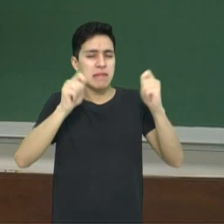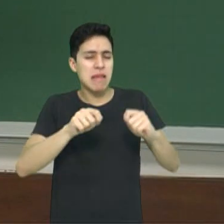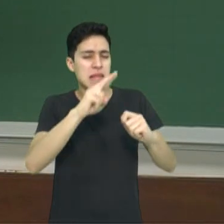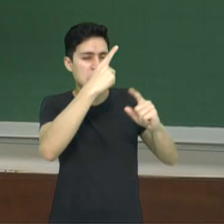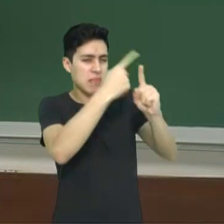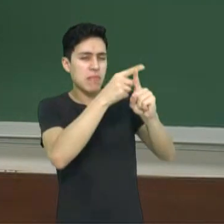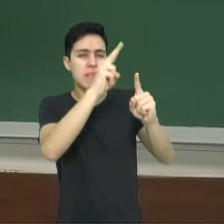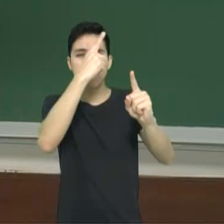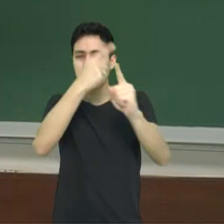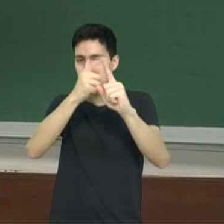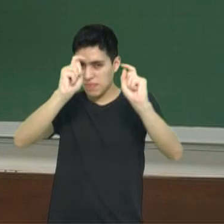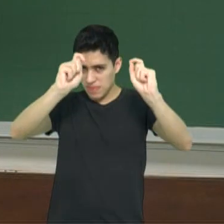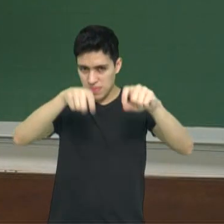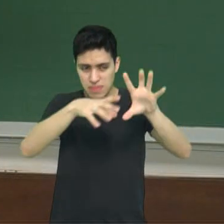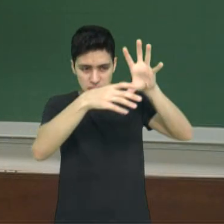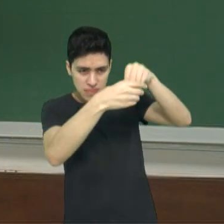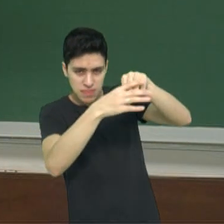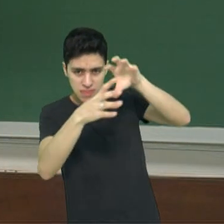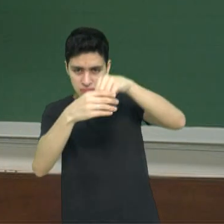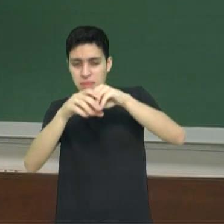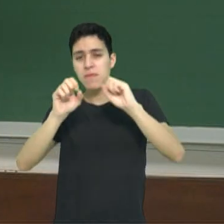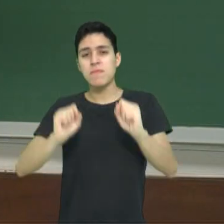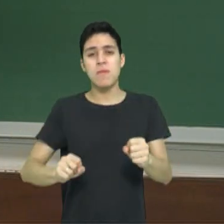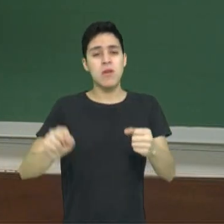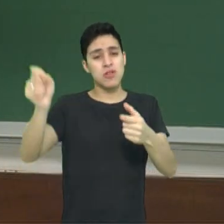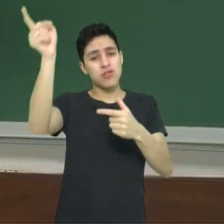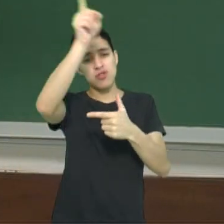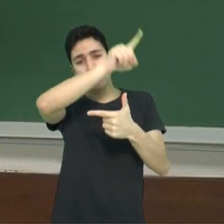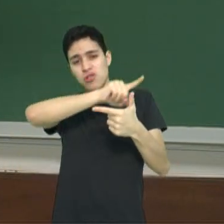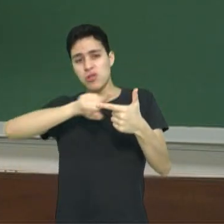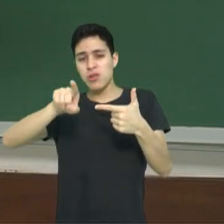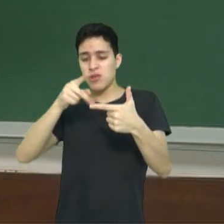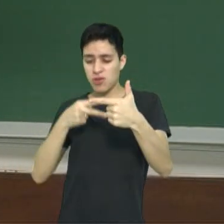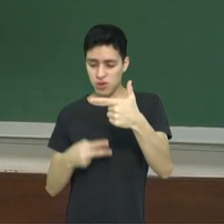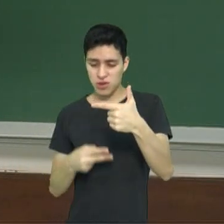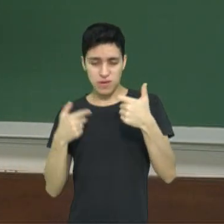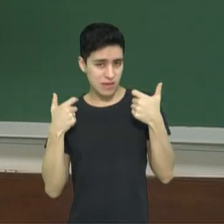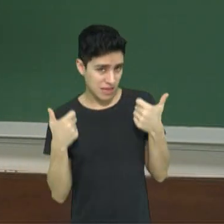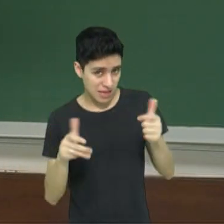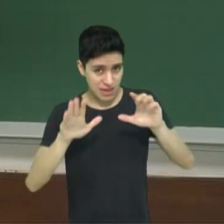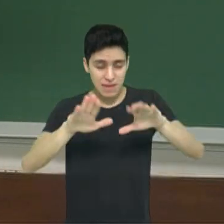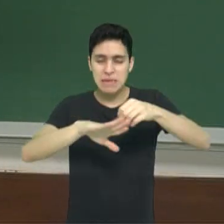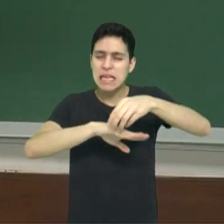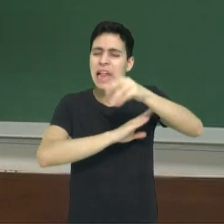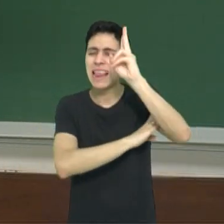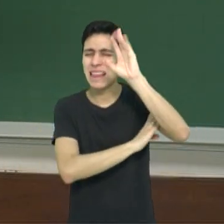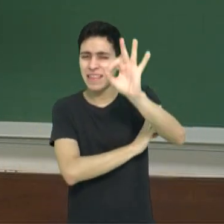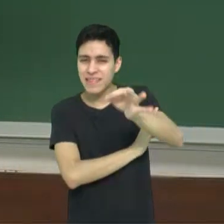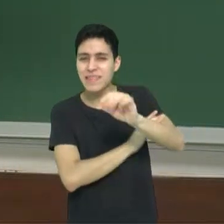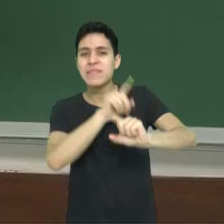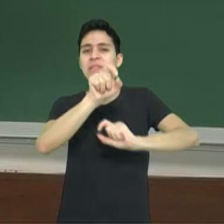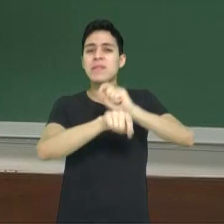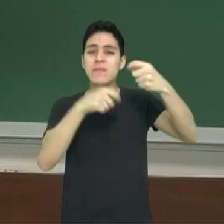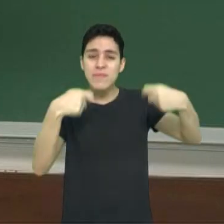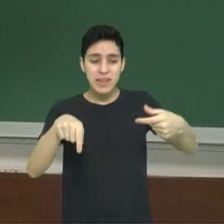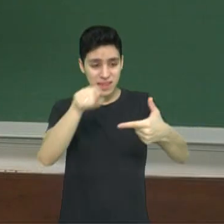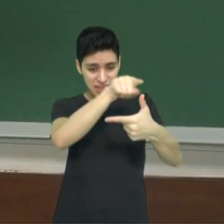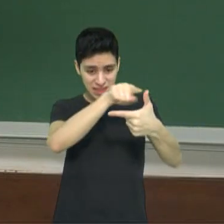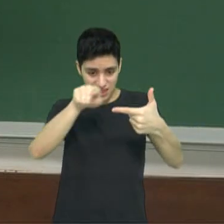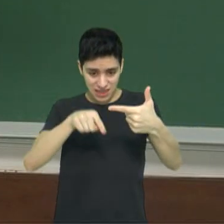2, isso mesmo. Então, eu posso dividir a equação inteira por 2. Só lembrando, tem que dividir a